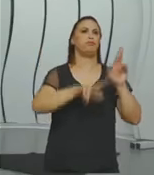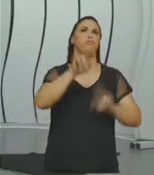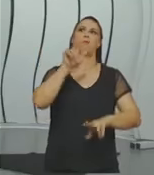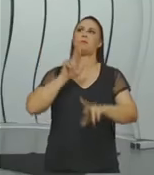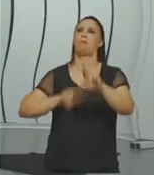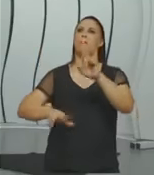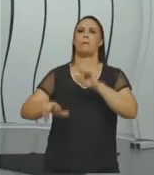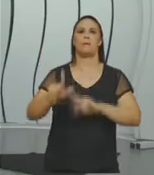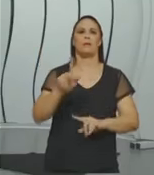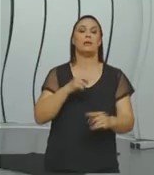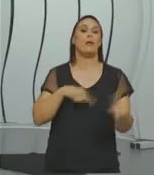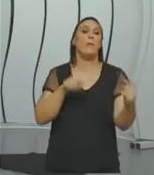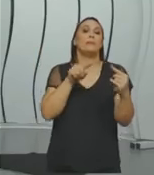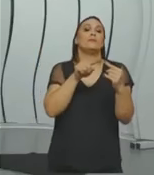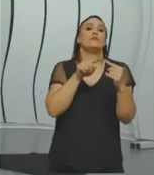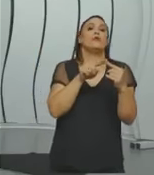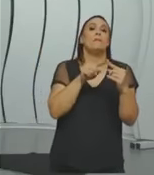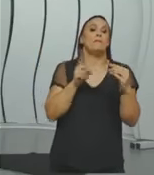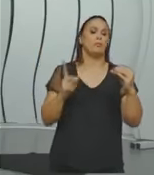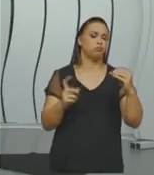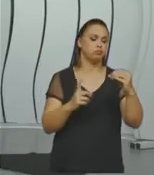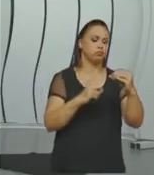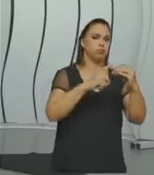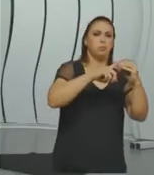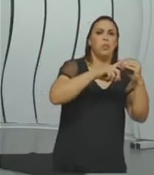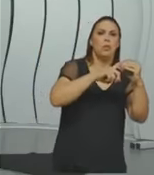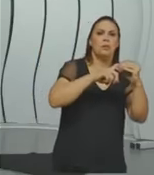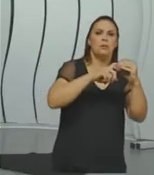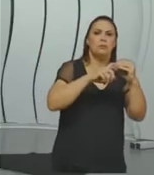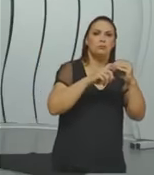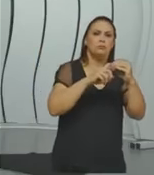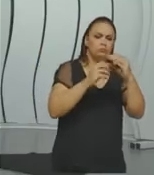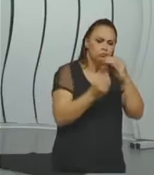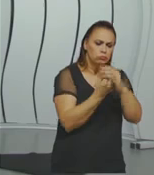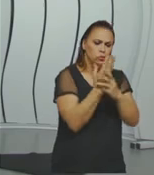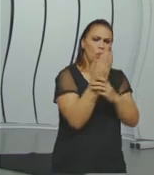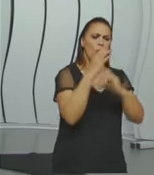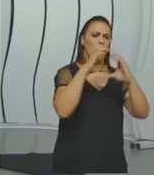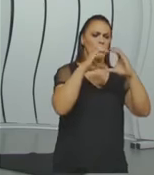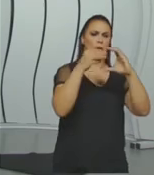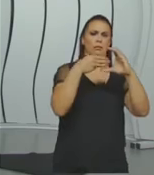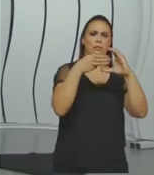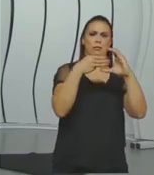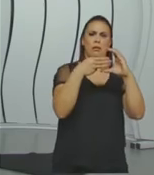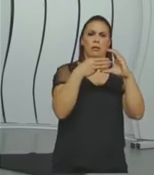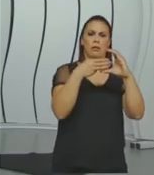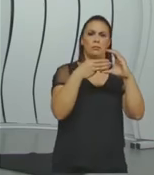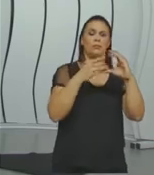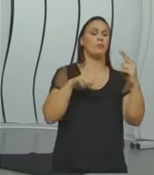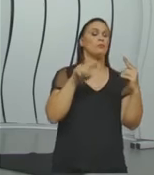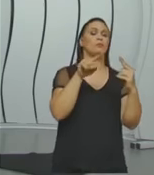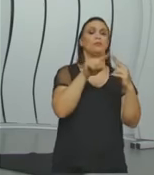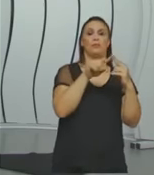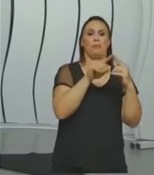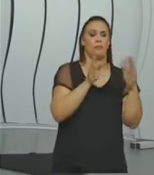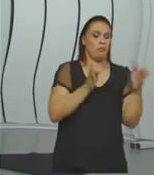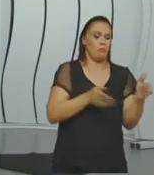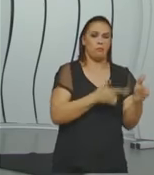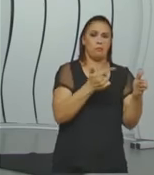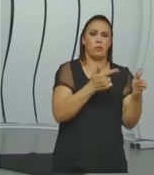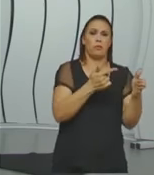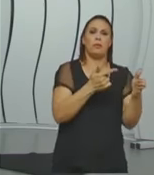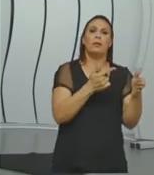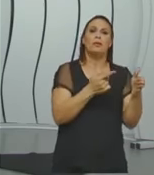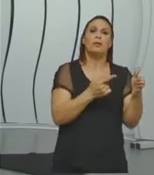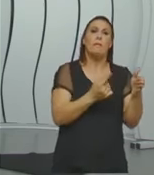ovo, para cada tipo de zigoto formado, eu vou ter um tipo de segmentação, tá? São 4, que nós vamos